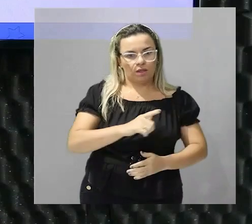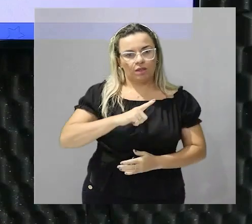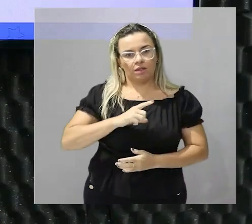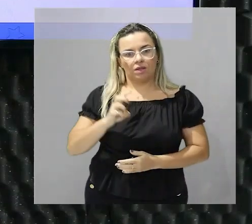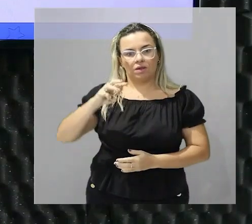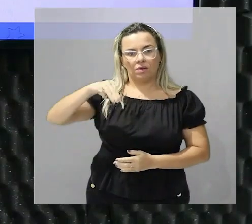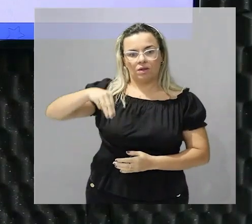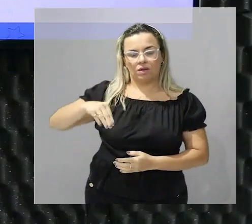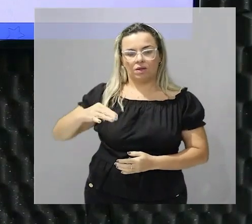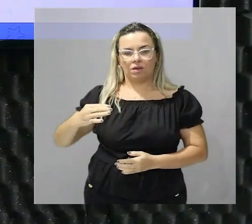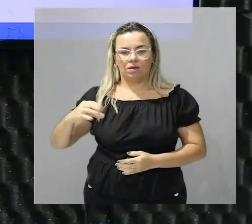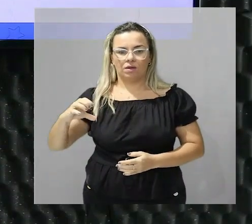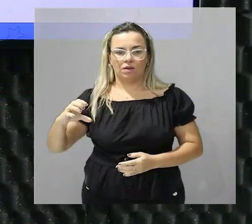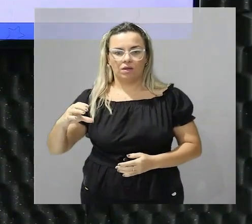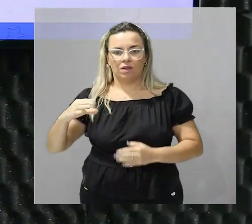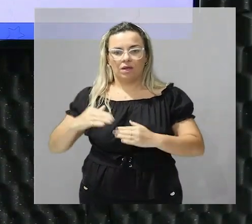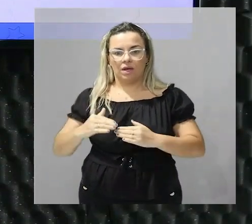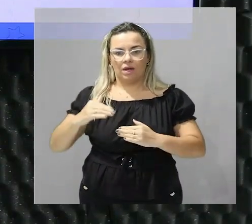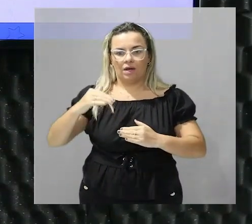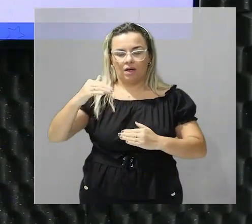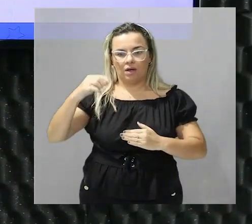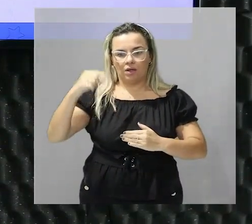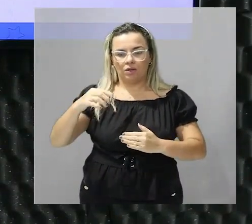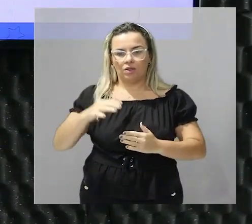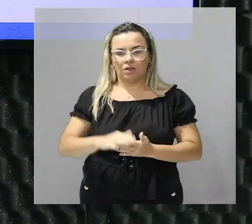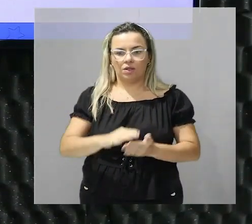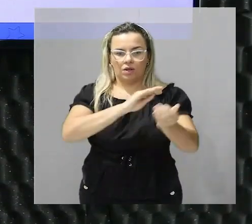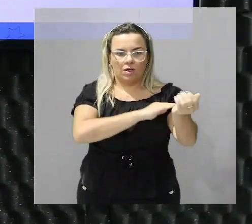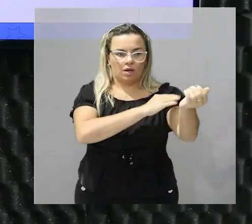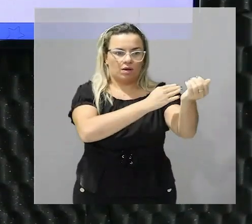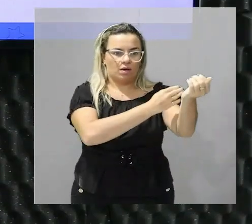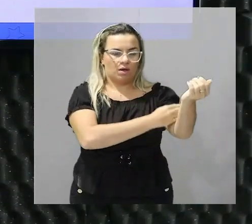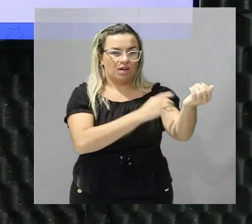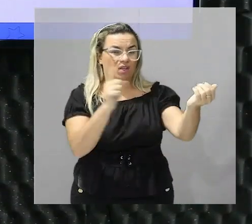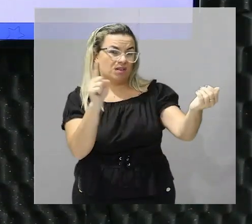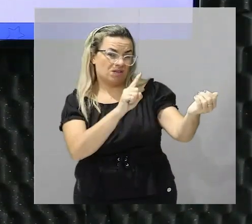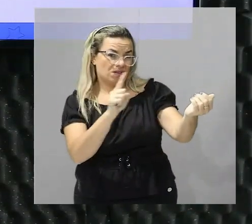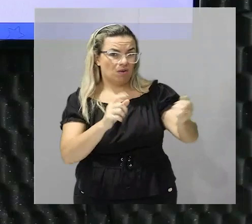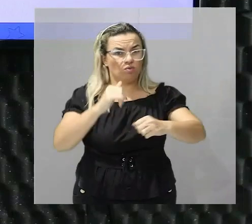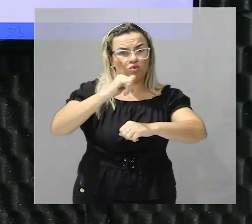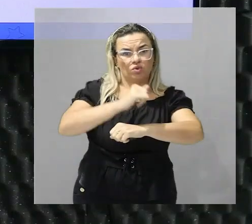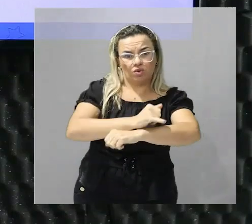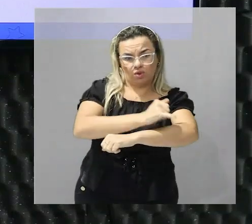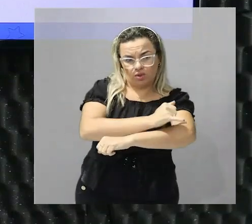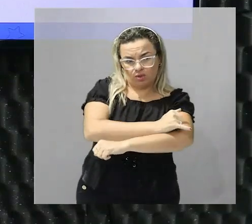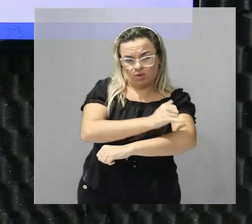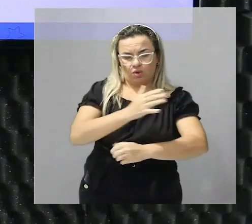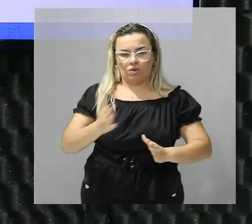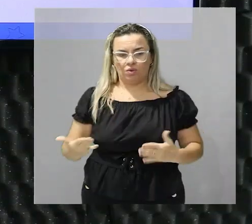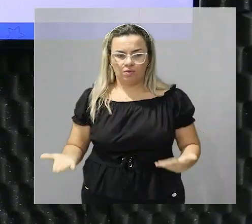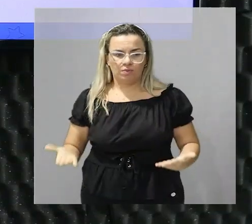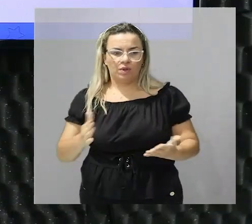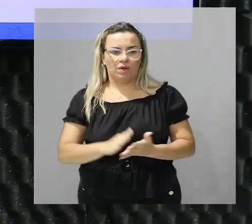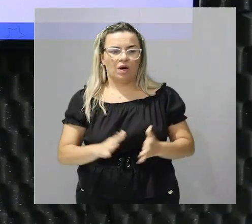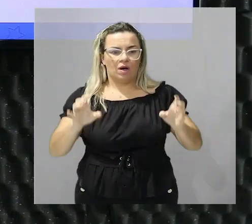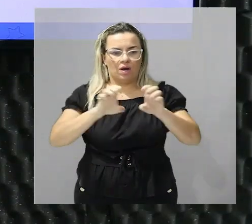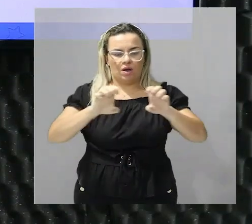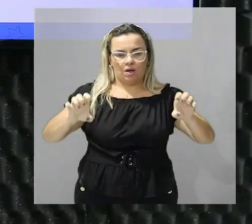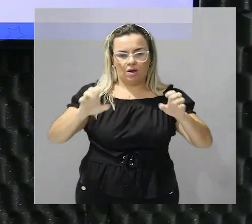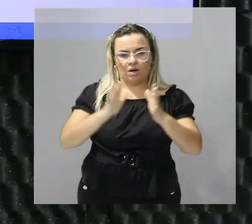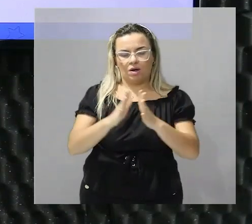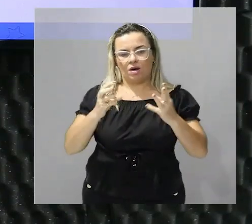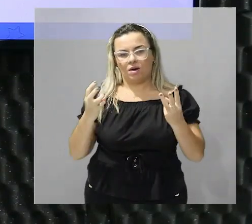decorrência de ganho de massa muscular e não de gordura. A equação considera a massa do